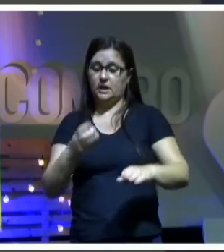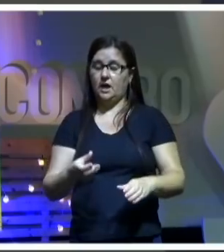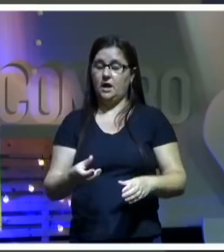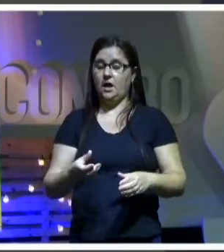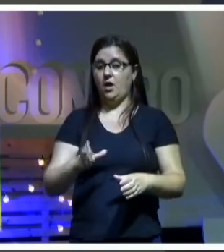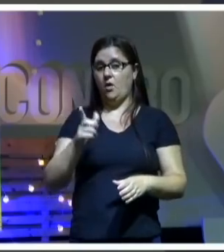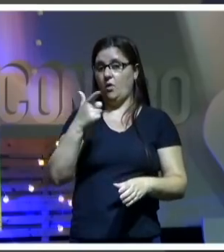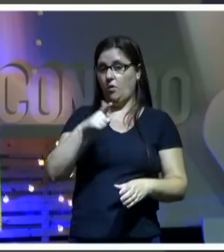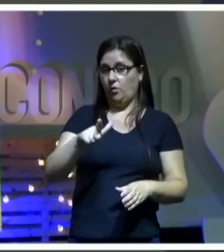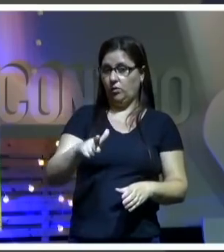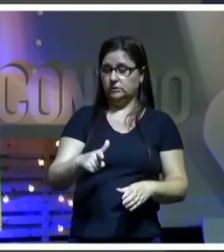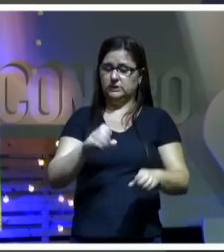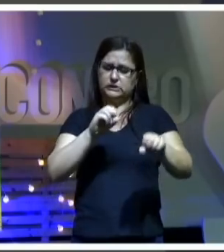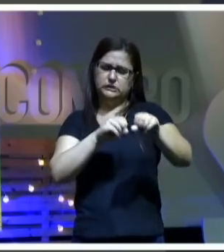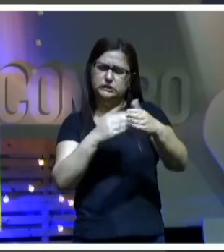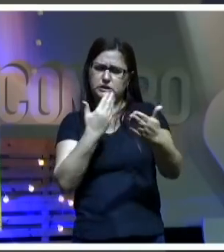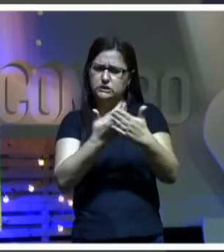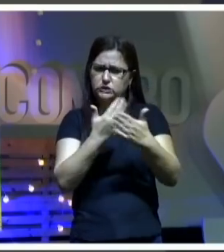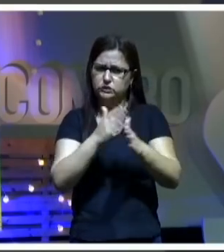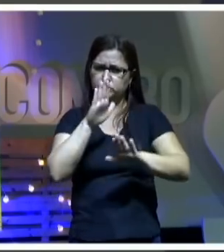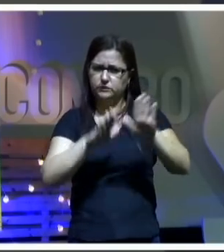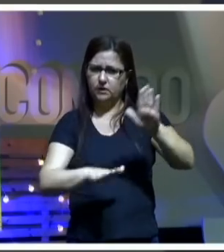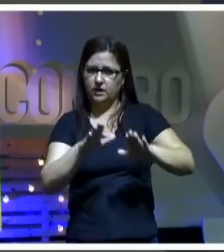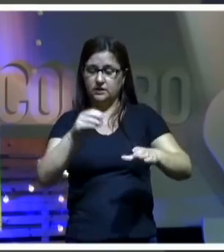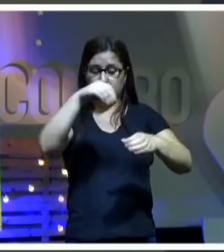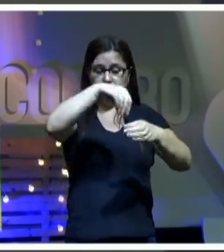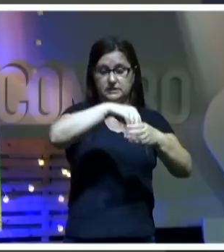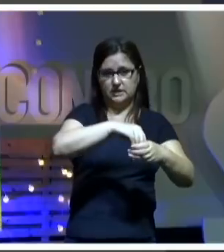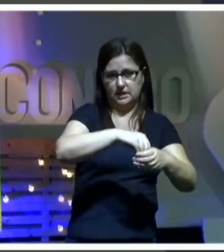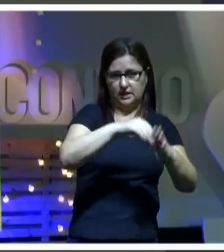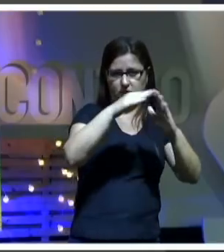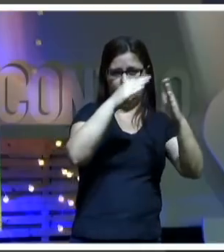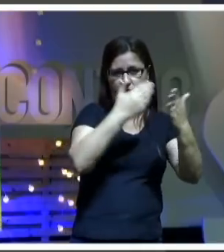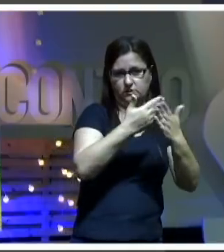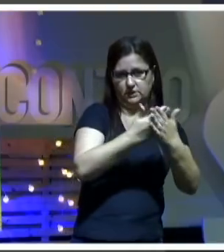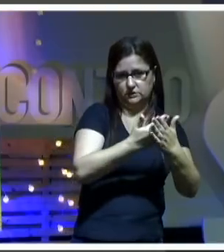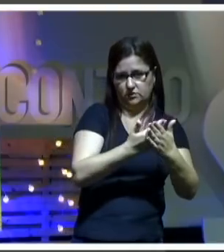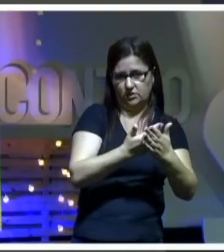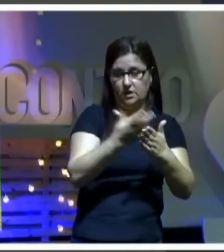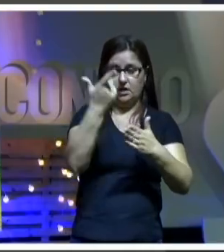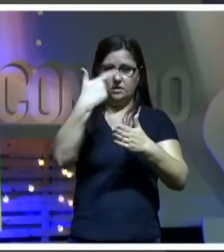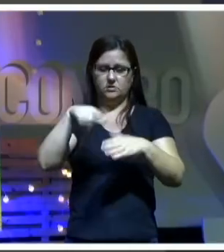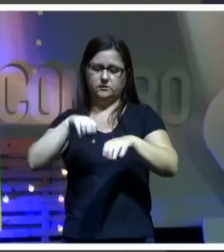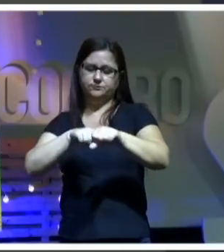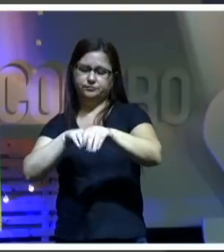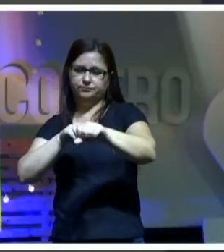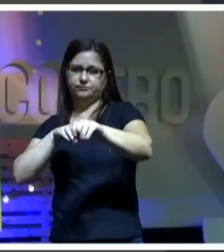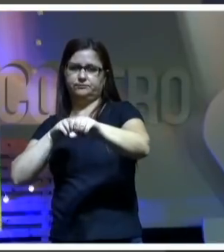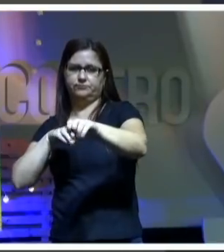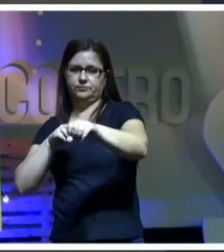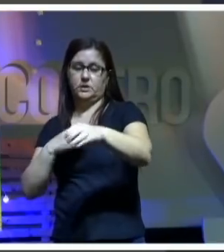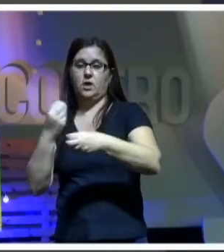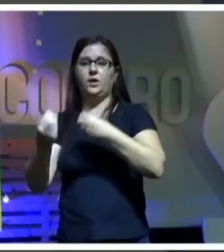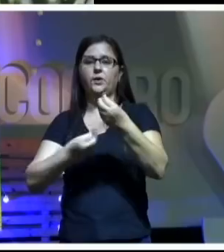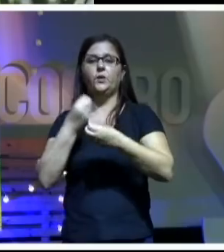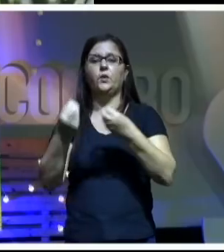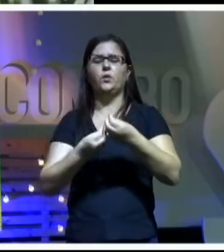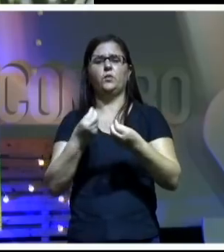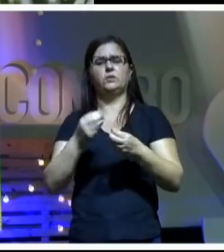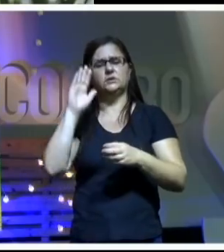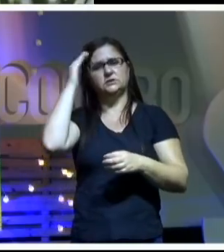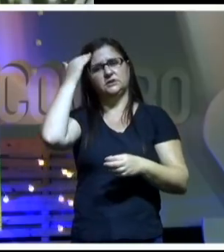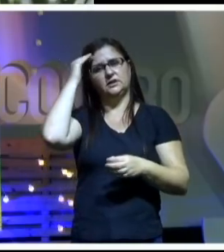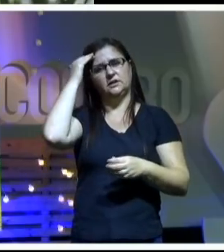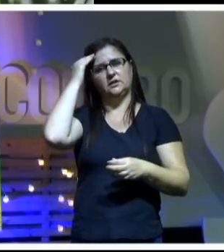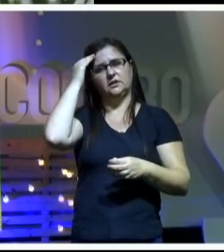e outras totalmente online ele já não é mais uma fronteira é a ordem do dia então como é que nós poderíamos interpretar